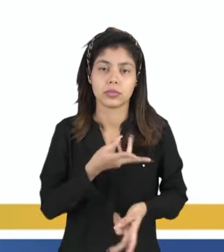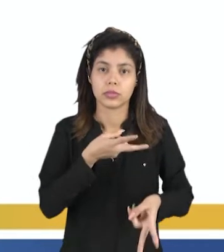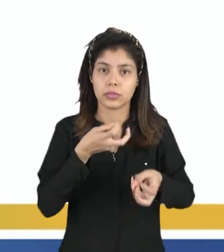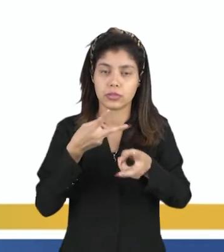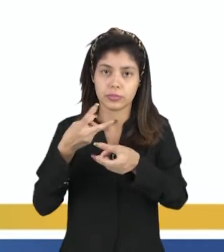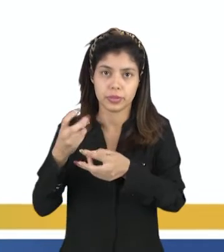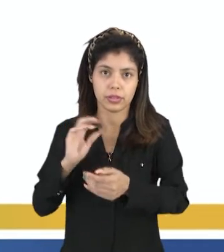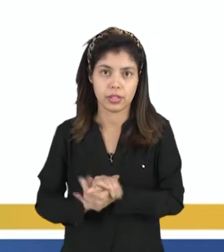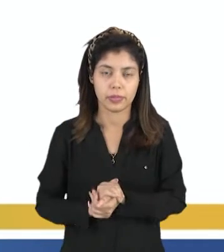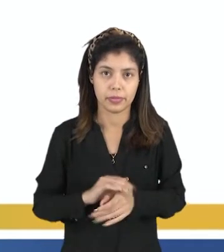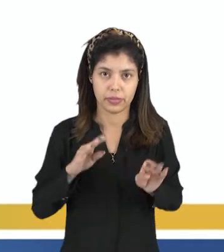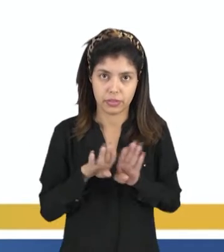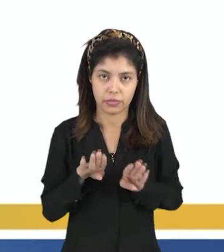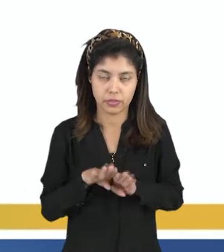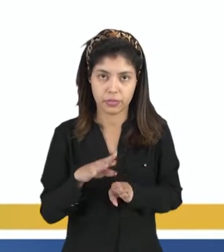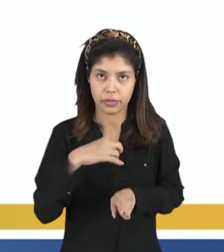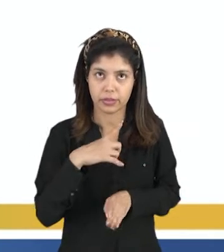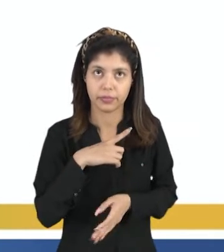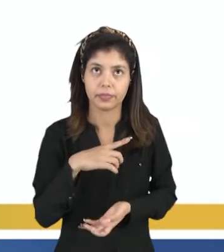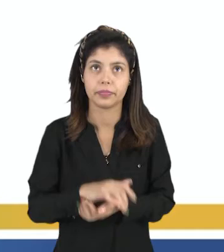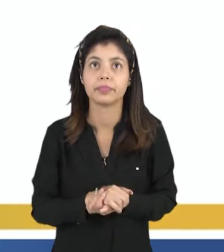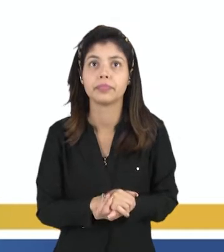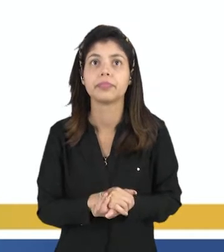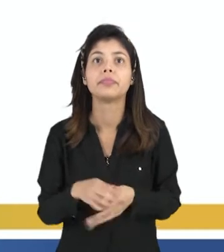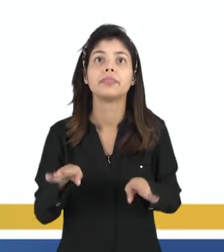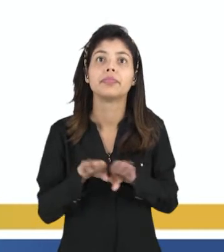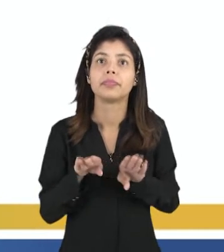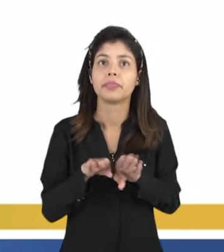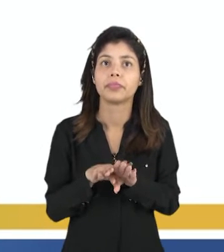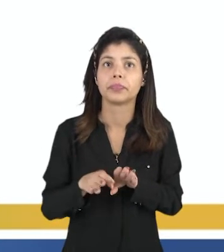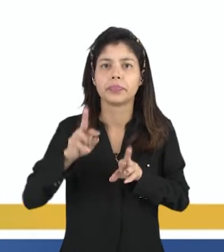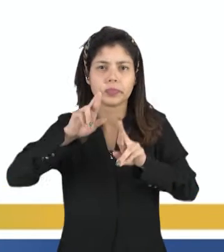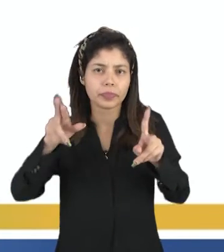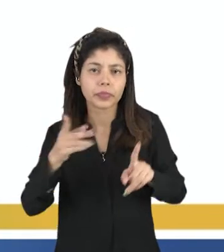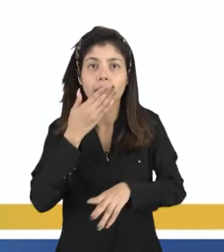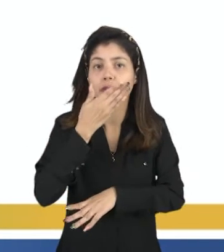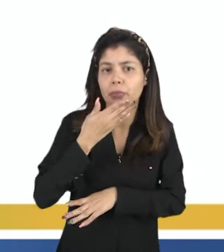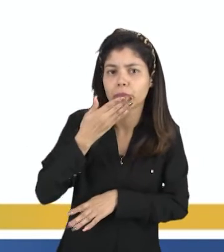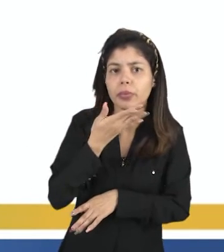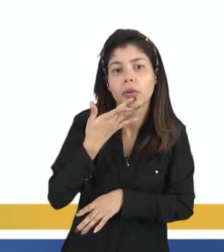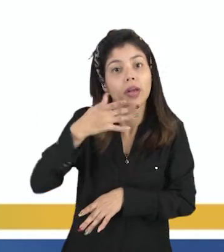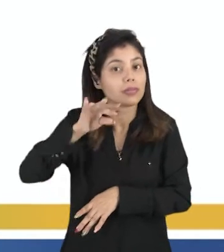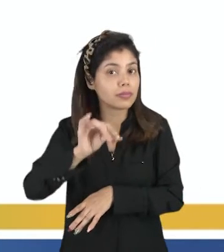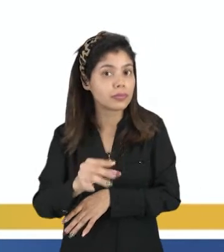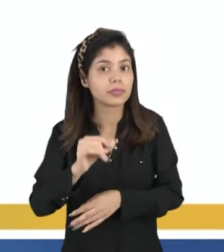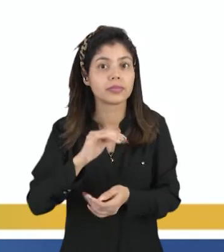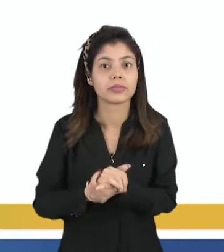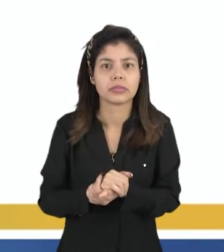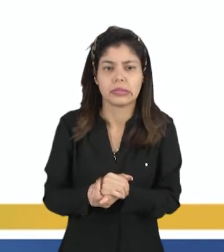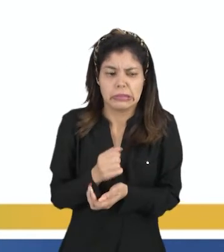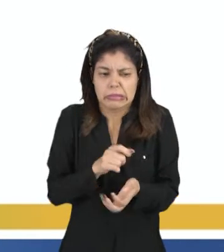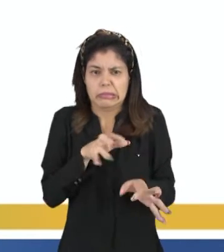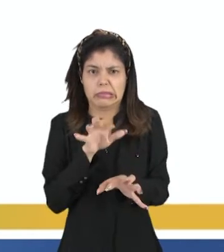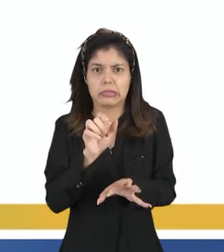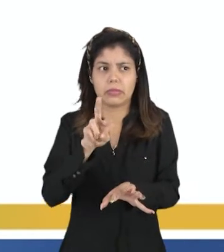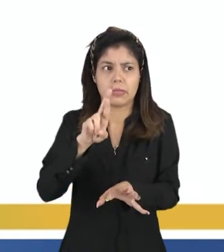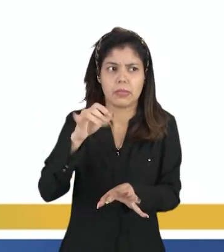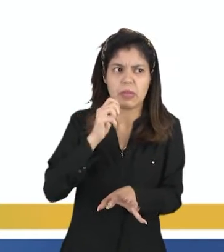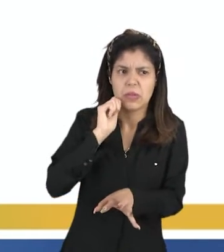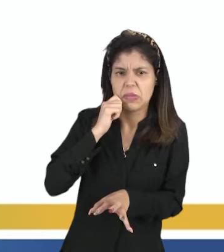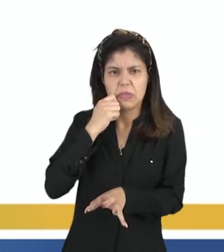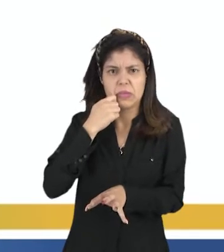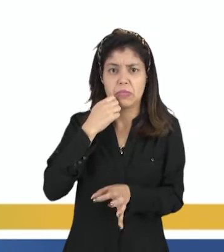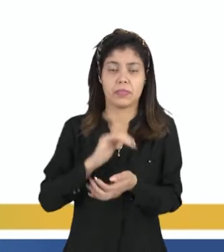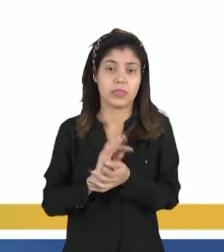percepção dos sabores. Elas identificam os sabores, distinguindo do doce, do salgado, do amargo, do azedo. Por